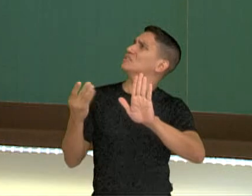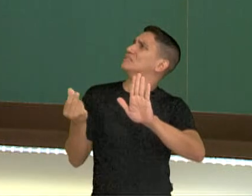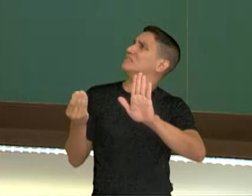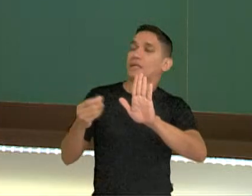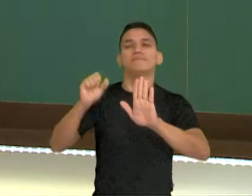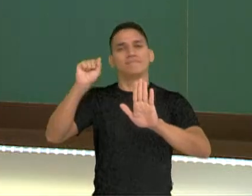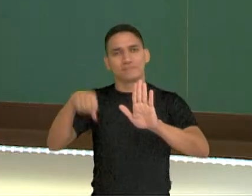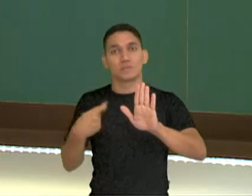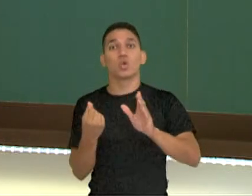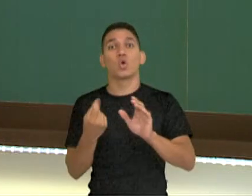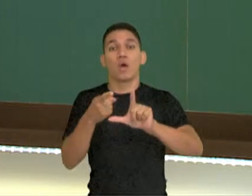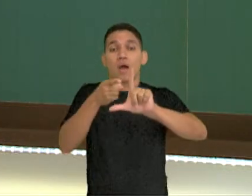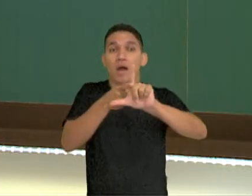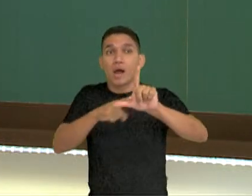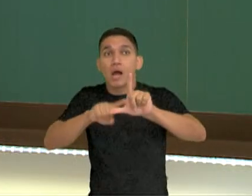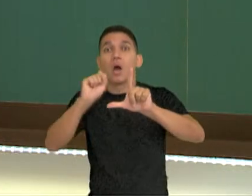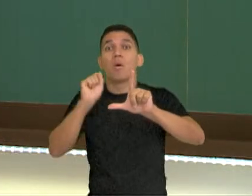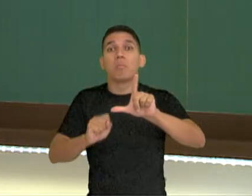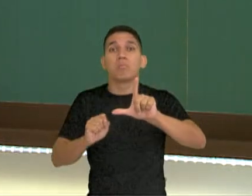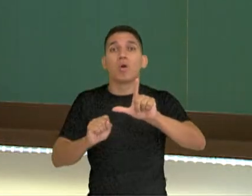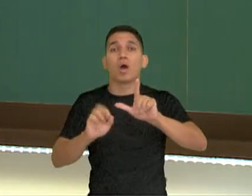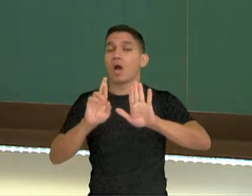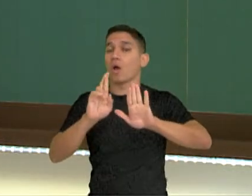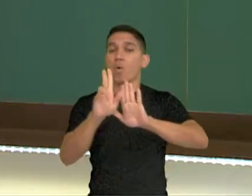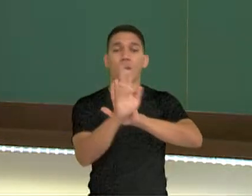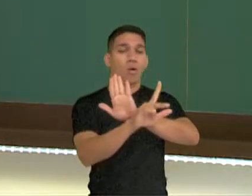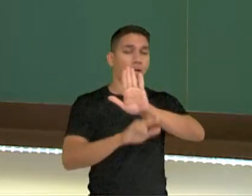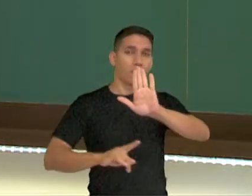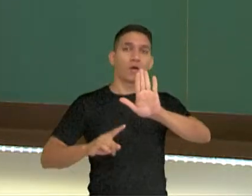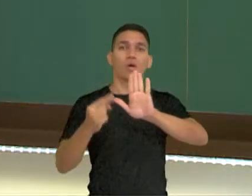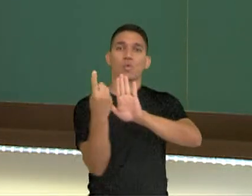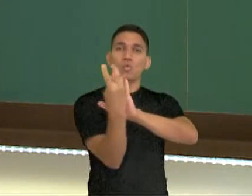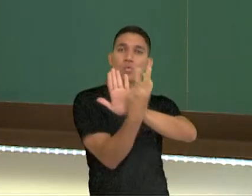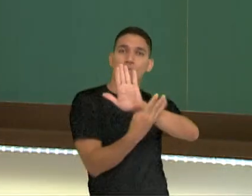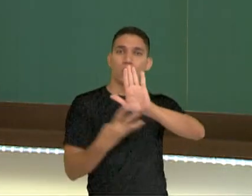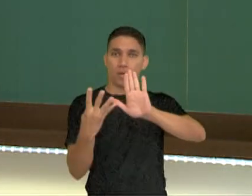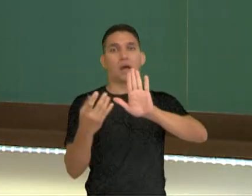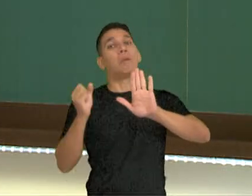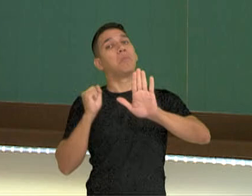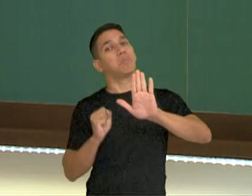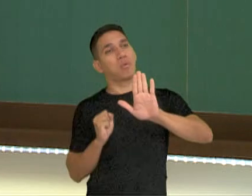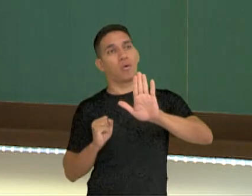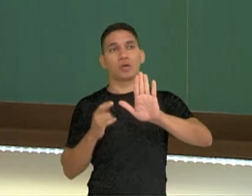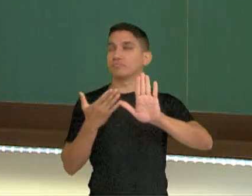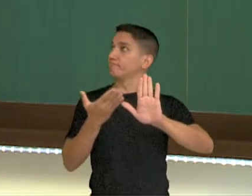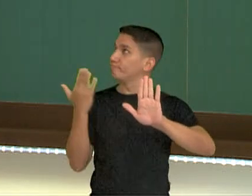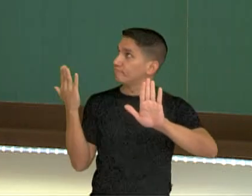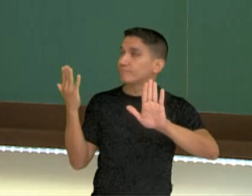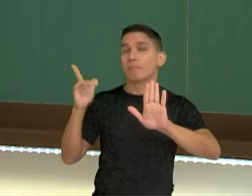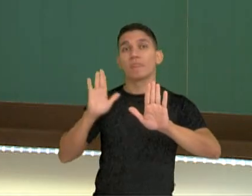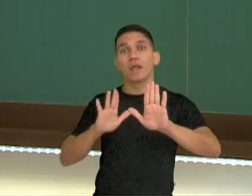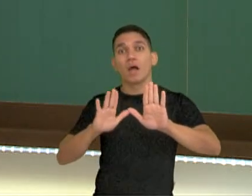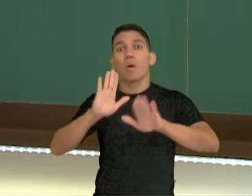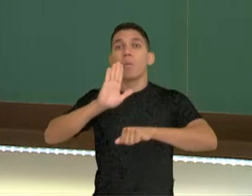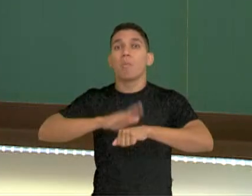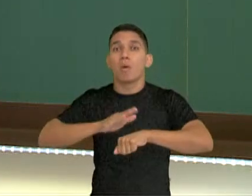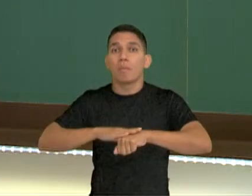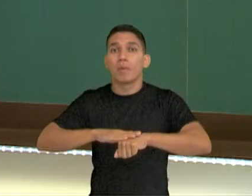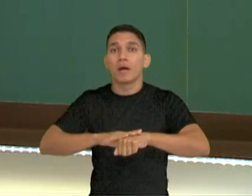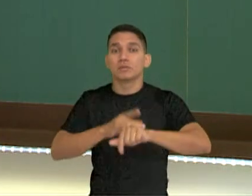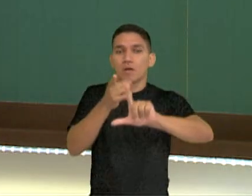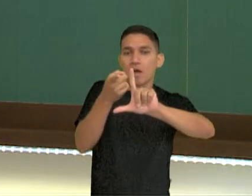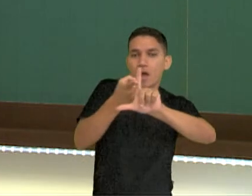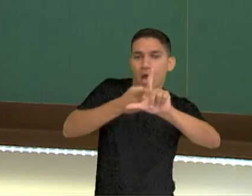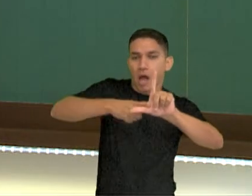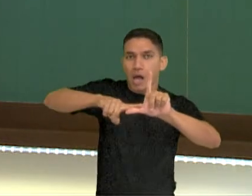os ângulos podem estar localizados em qualquer um dos 4 quadrantes da circunferência. Quando você projeta esse ângulo